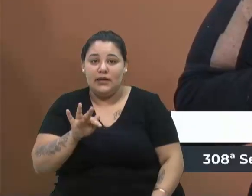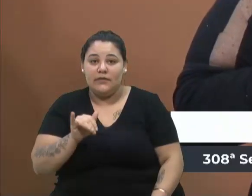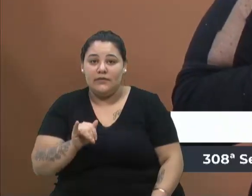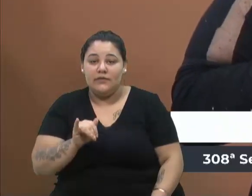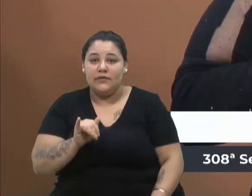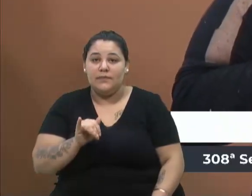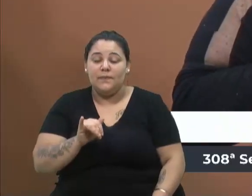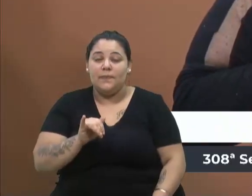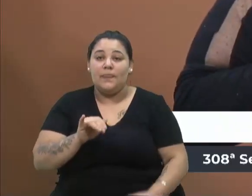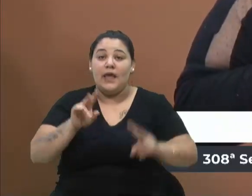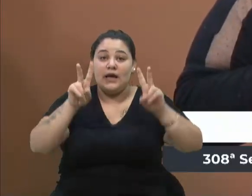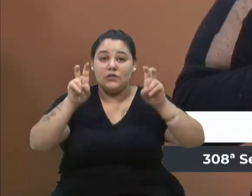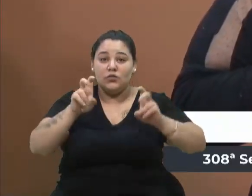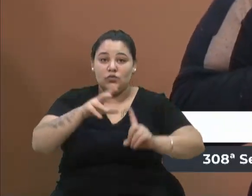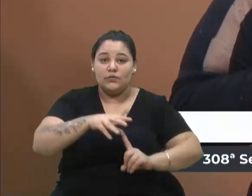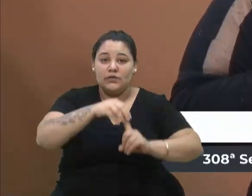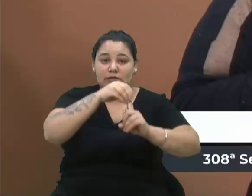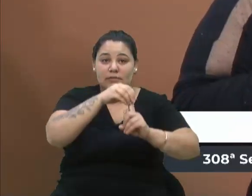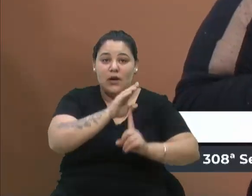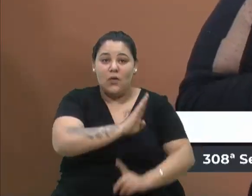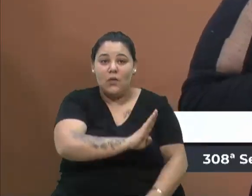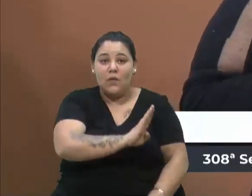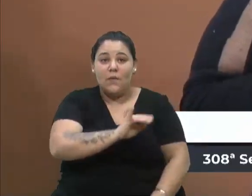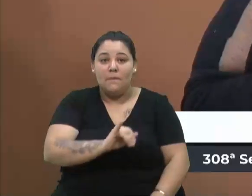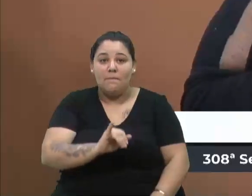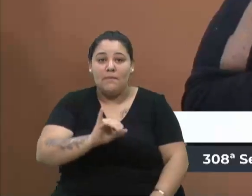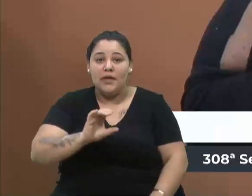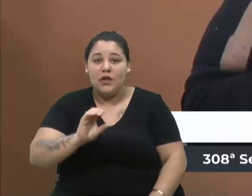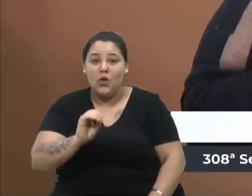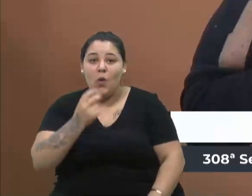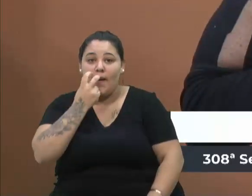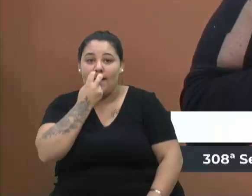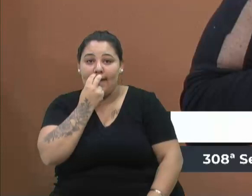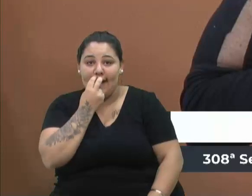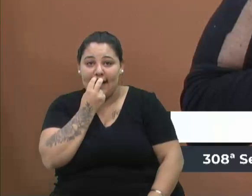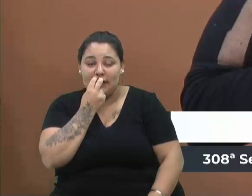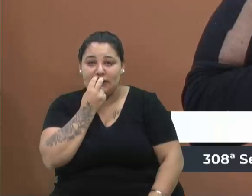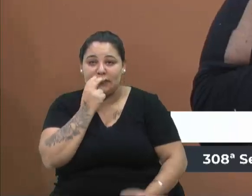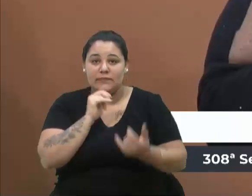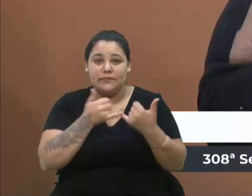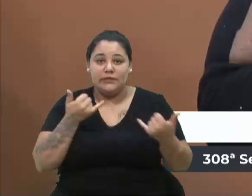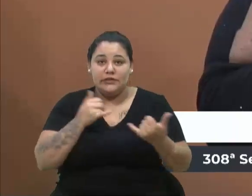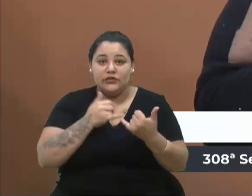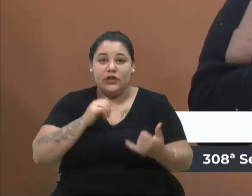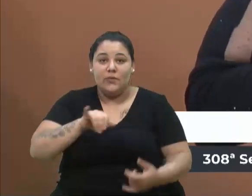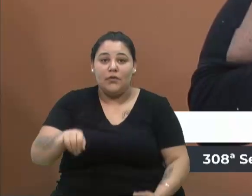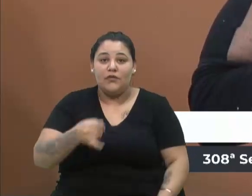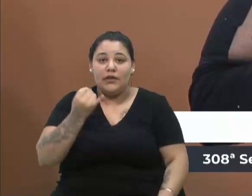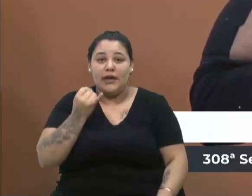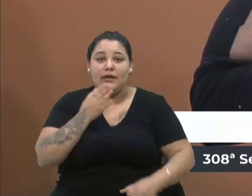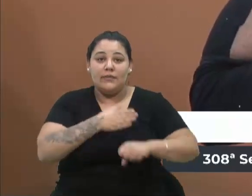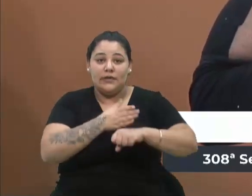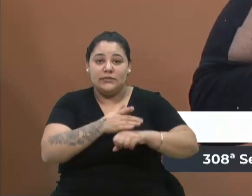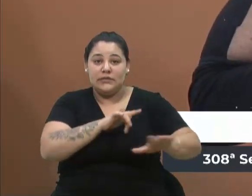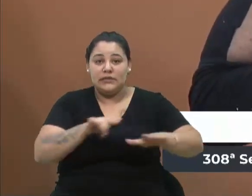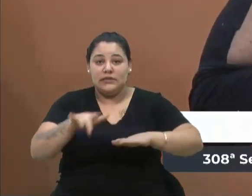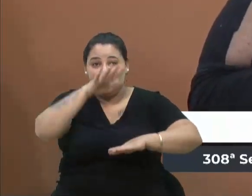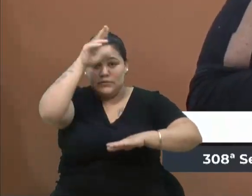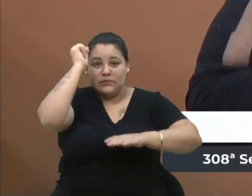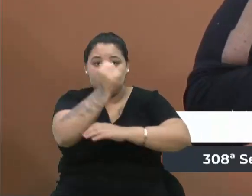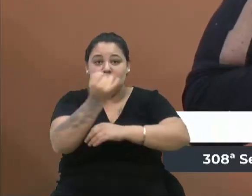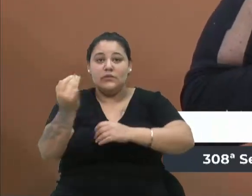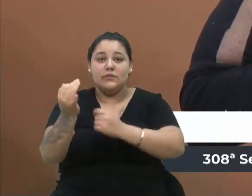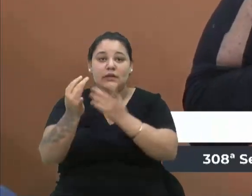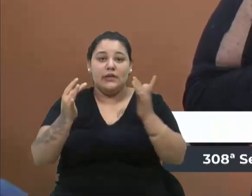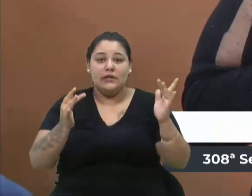biogás fonte de energia a ser aproveitada que faz parte da semana Municipal do meio